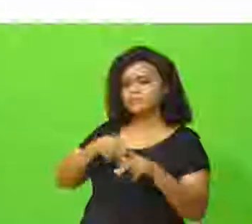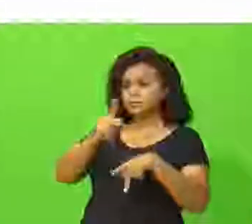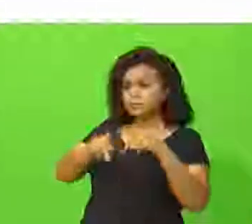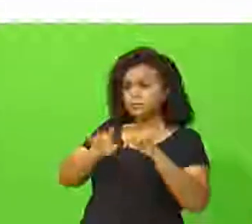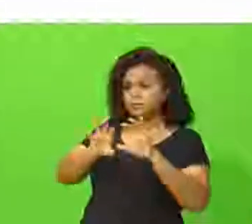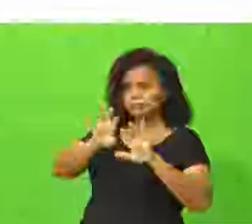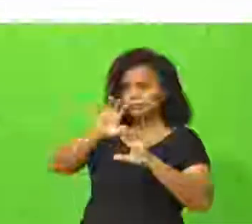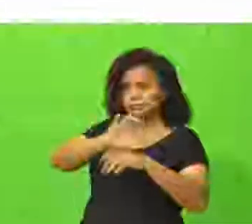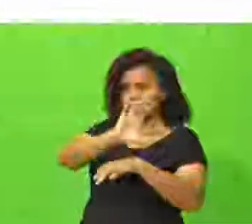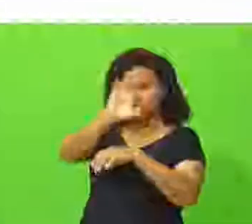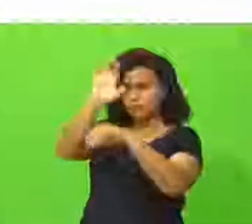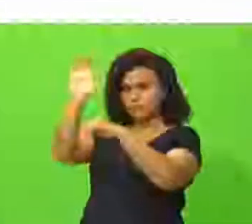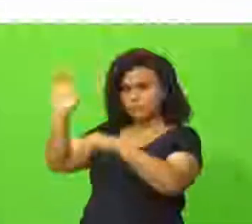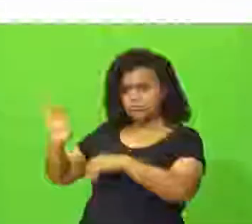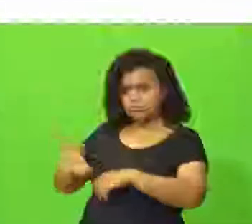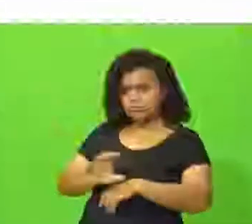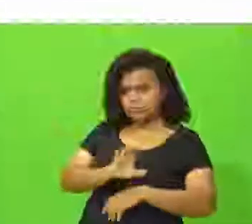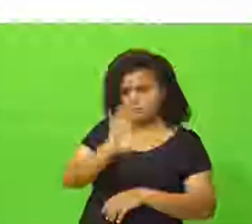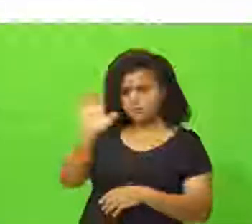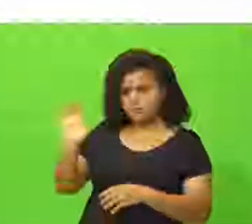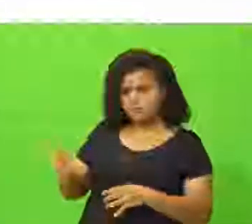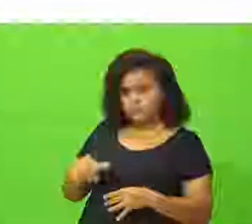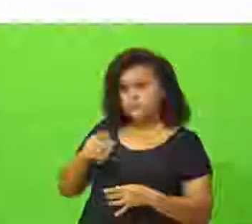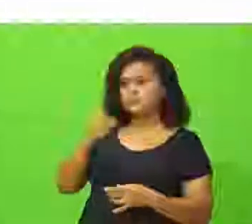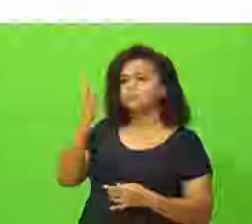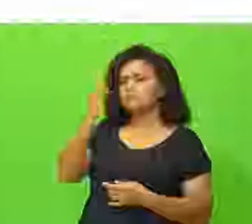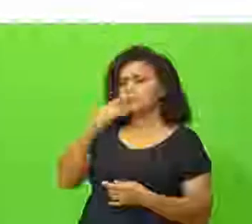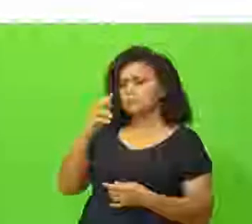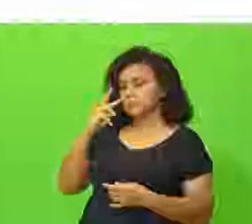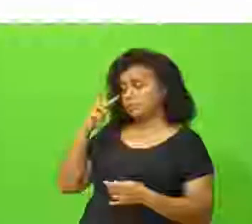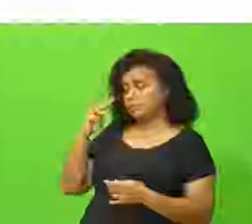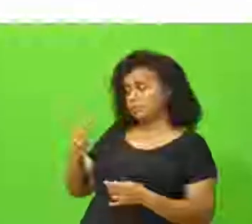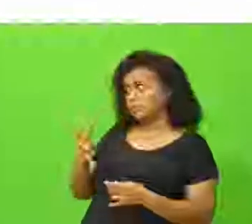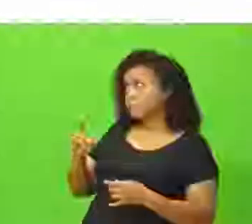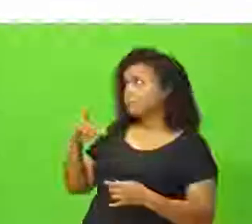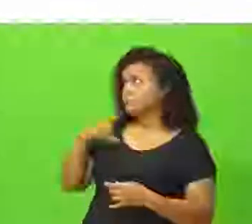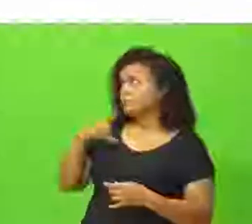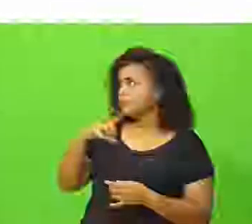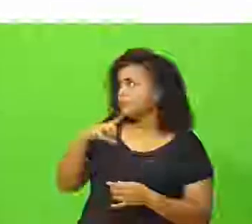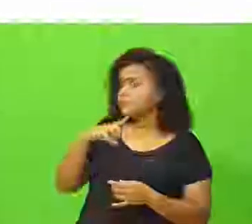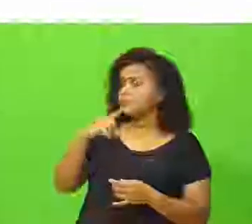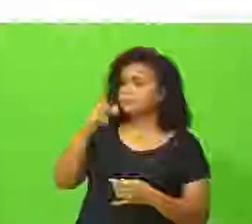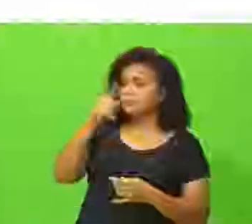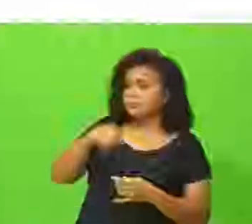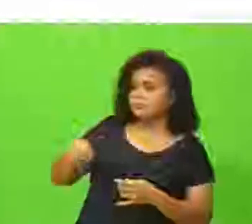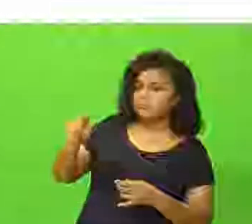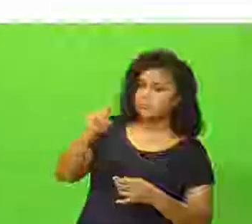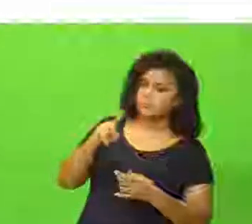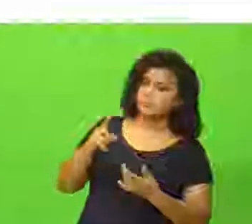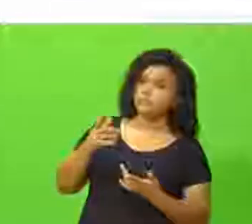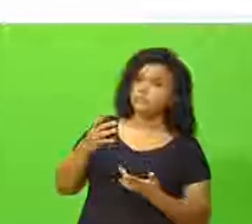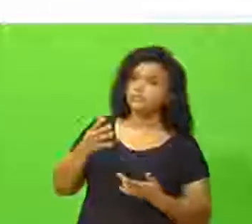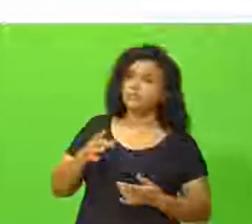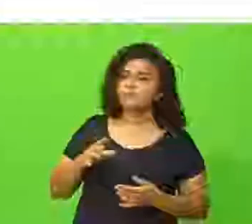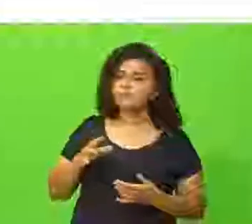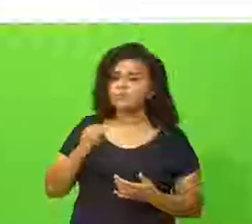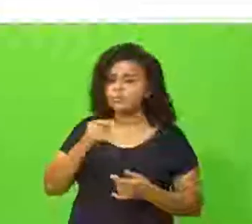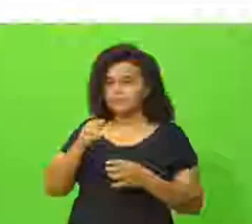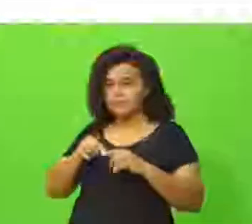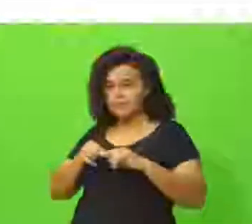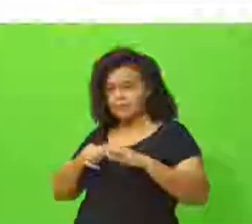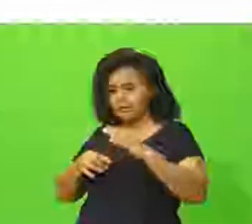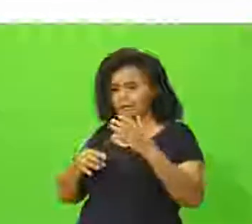população brasileira. Vocês estão notando que a população brasileira ela está concentrada na faixa